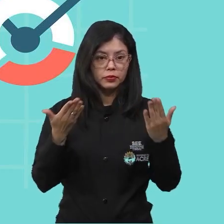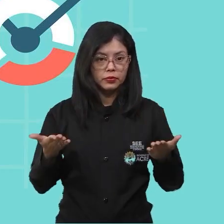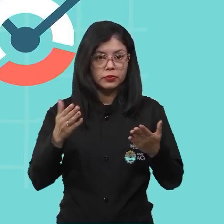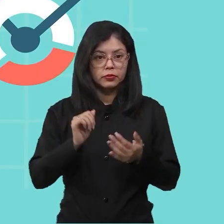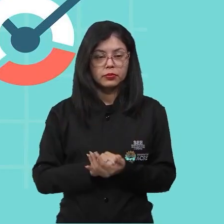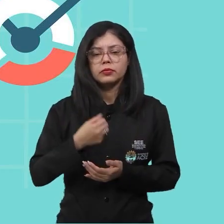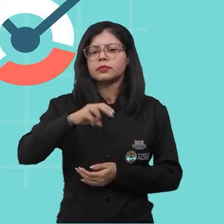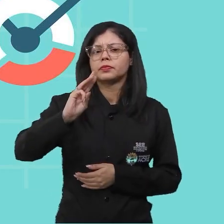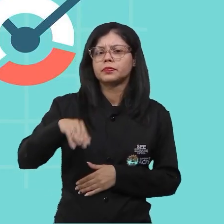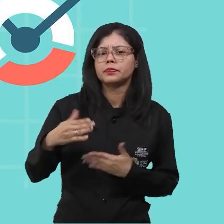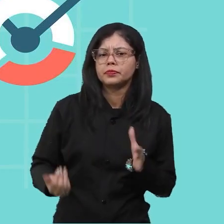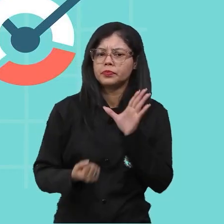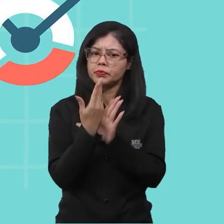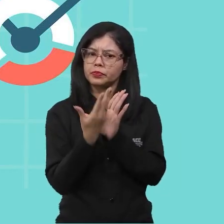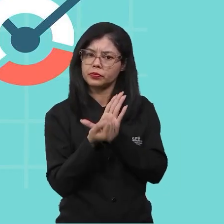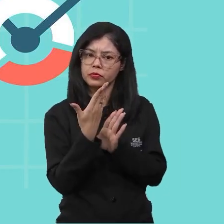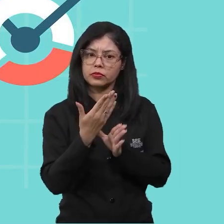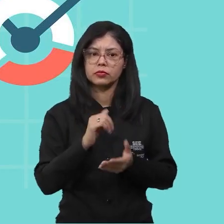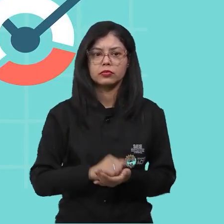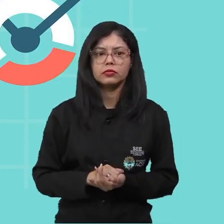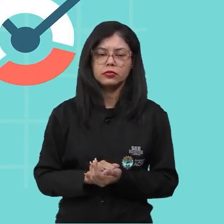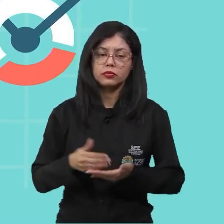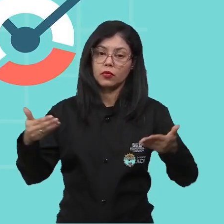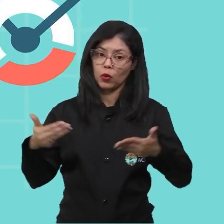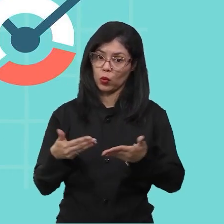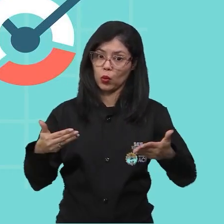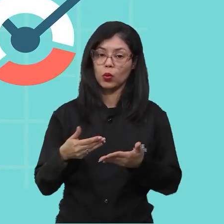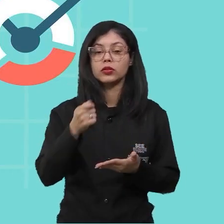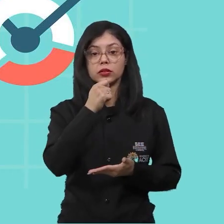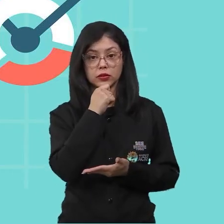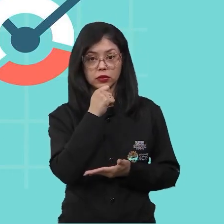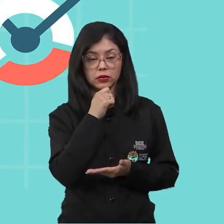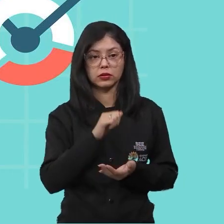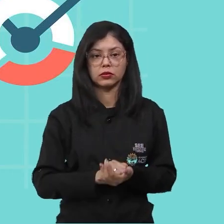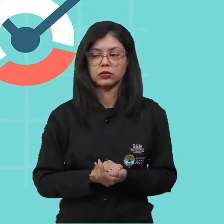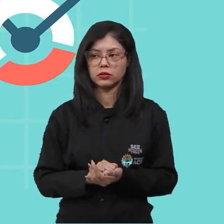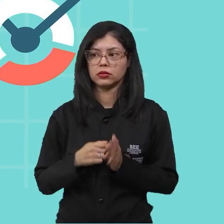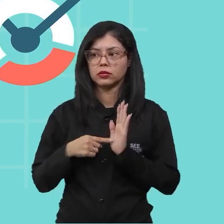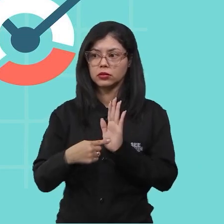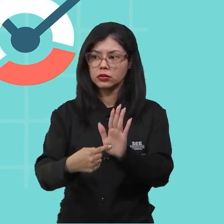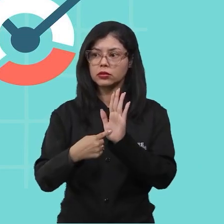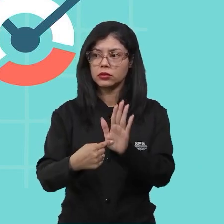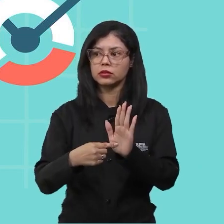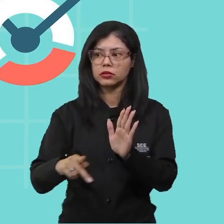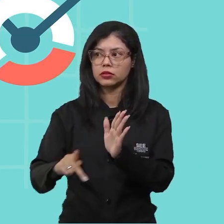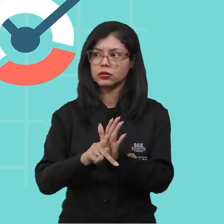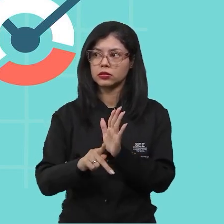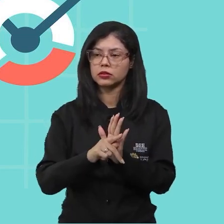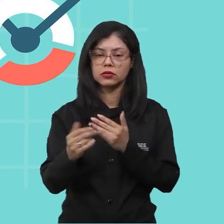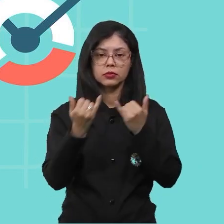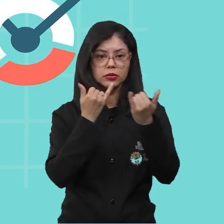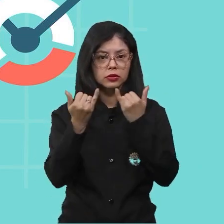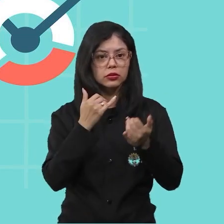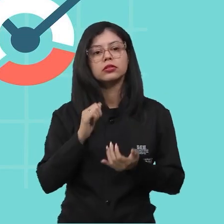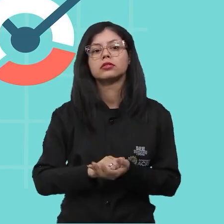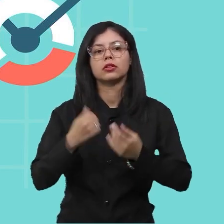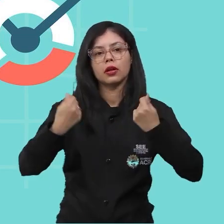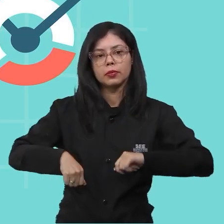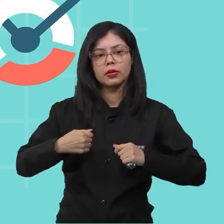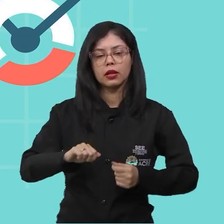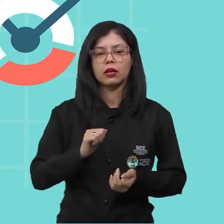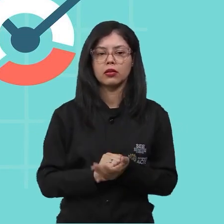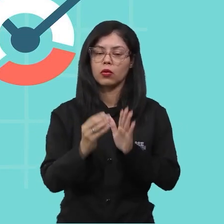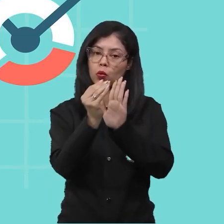seja, quem é que produz, na atualidade, esses indicadores, essas informações? Eu preciso